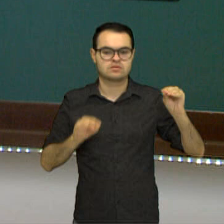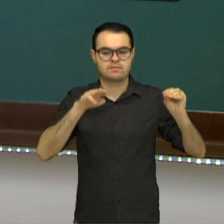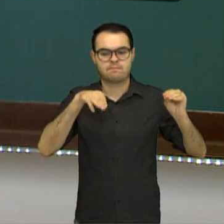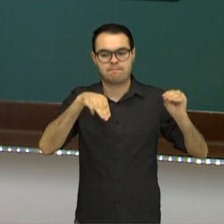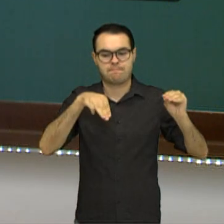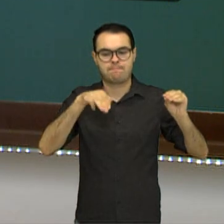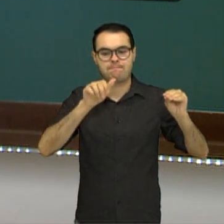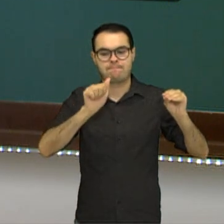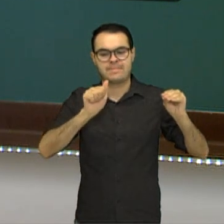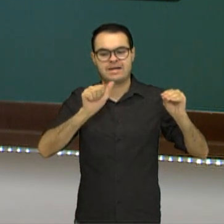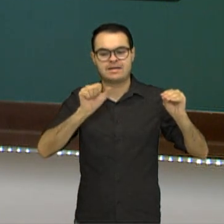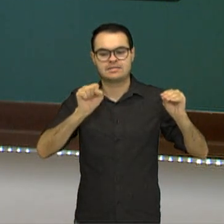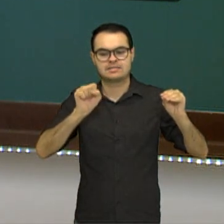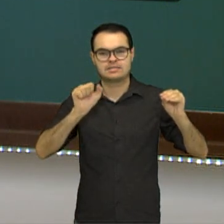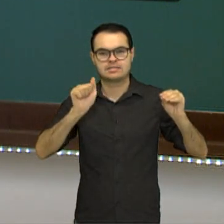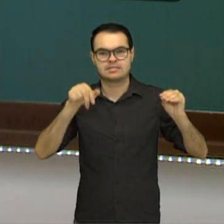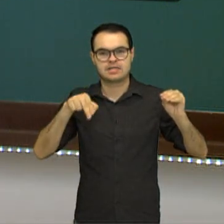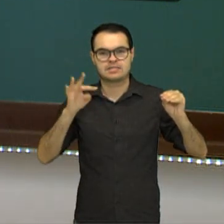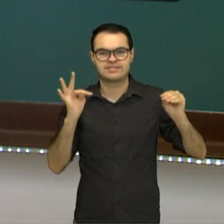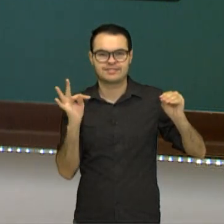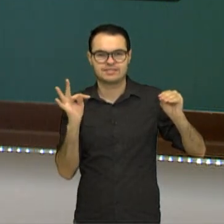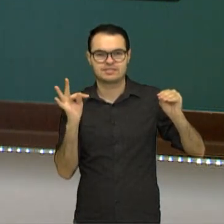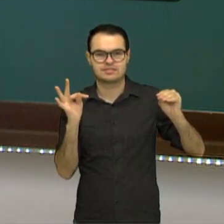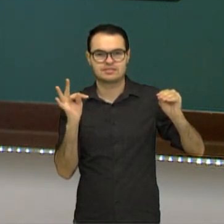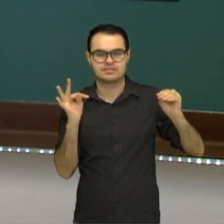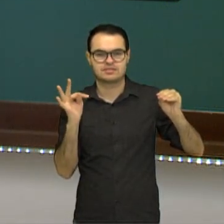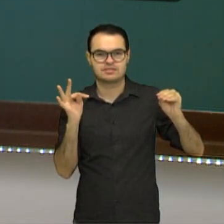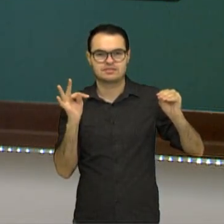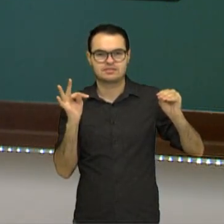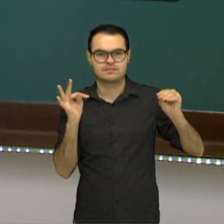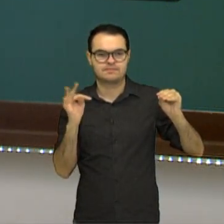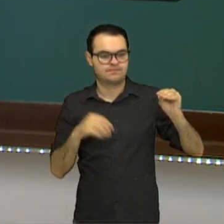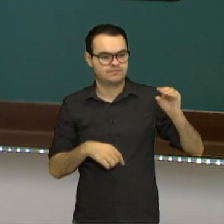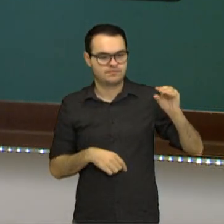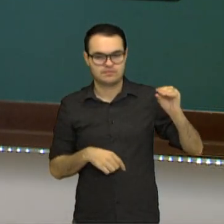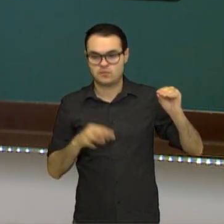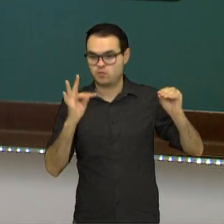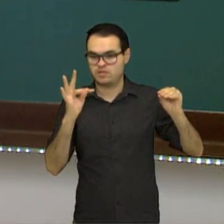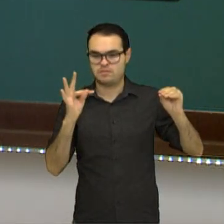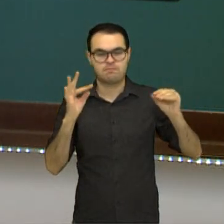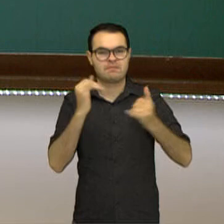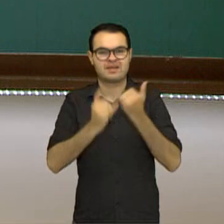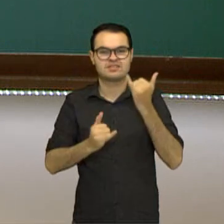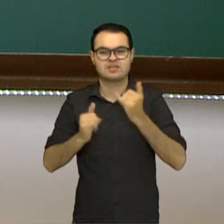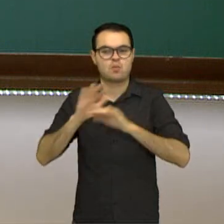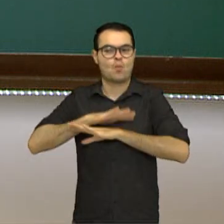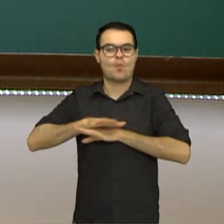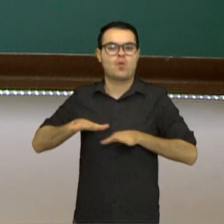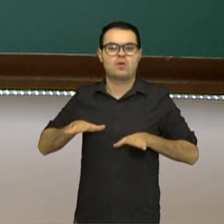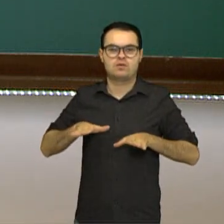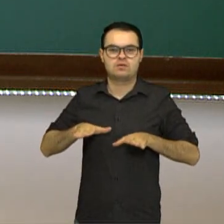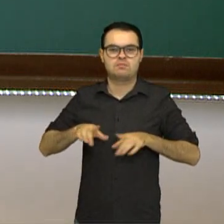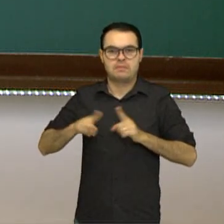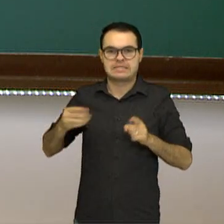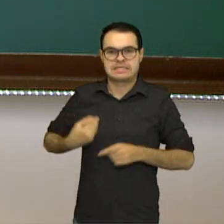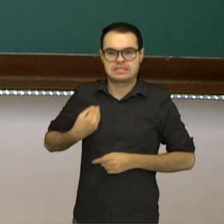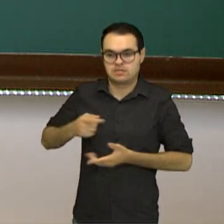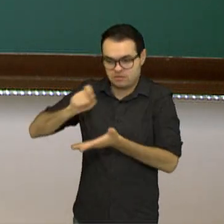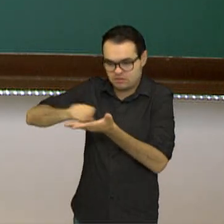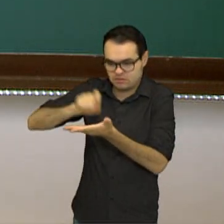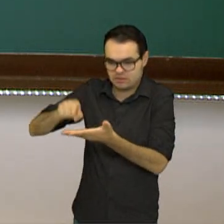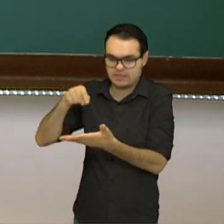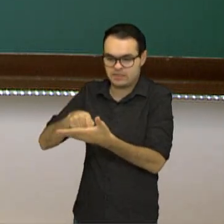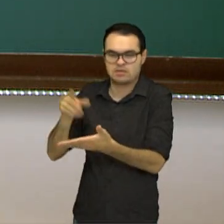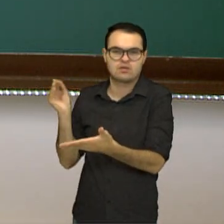seria mustn't, mustn't. É como se esse T não existisse, mas não confundam, ele existe na hora que